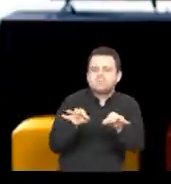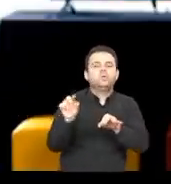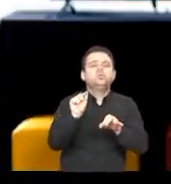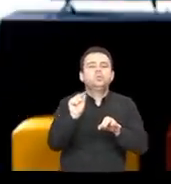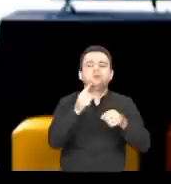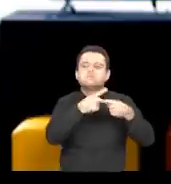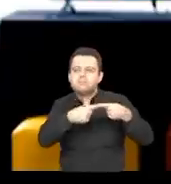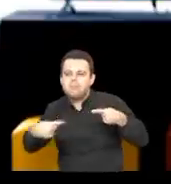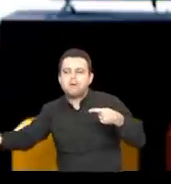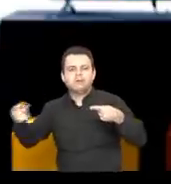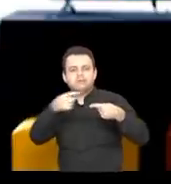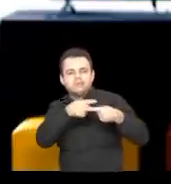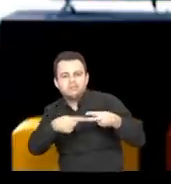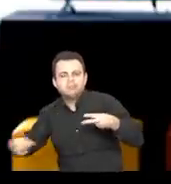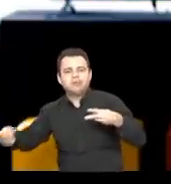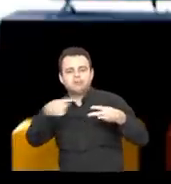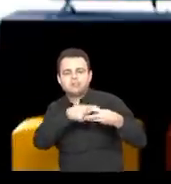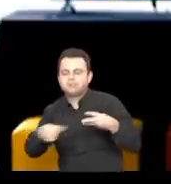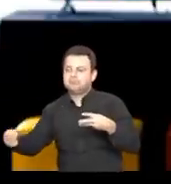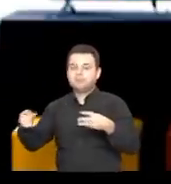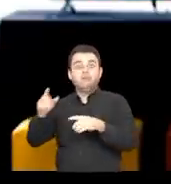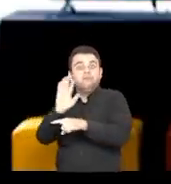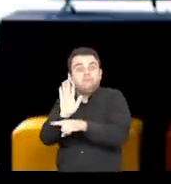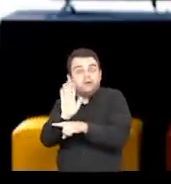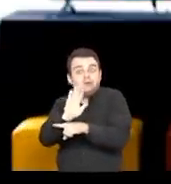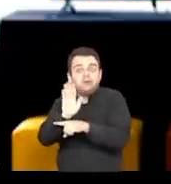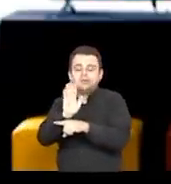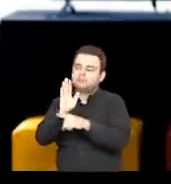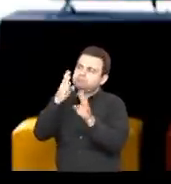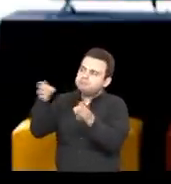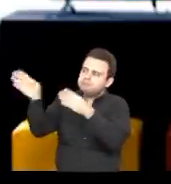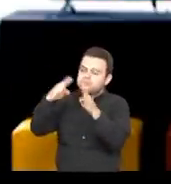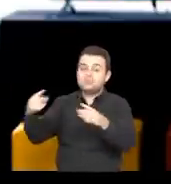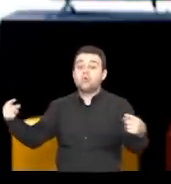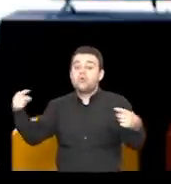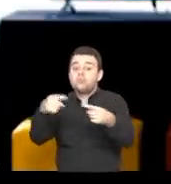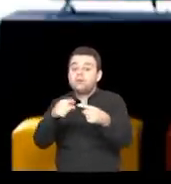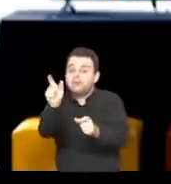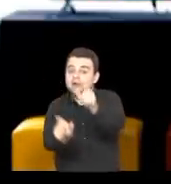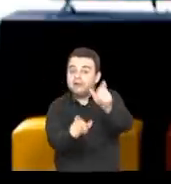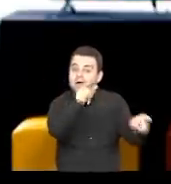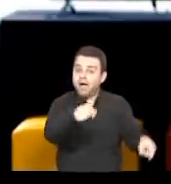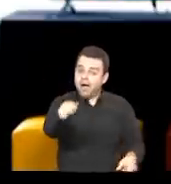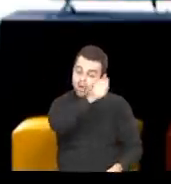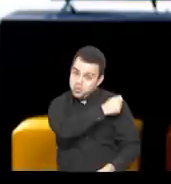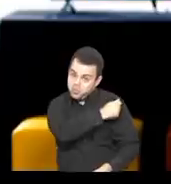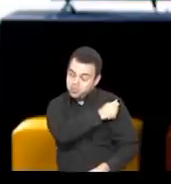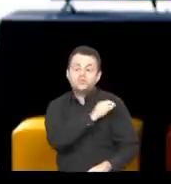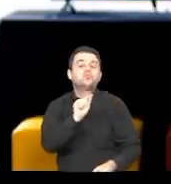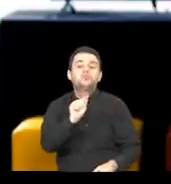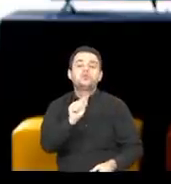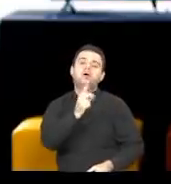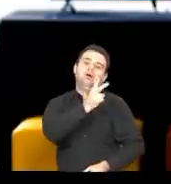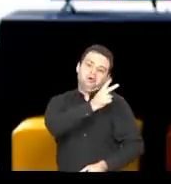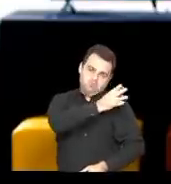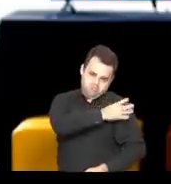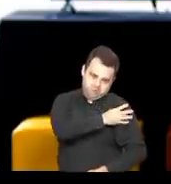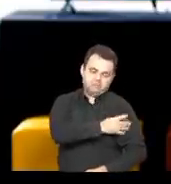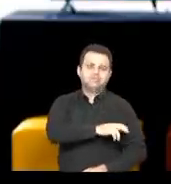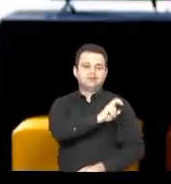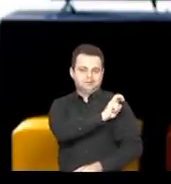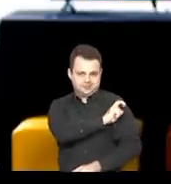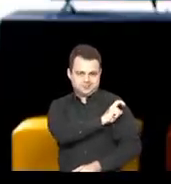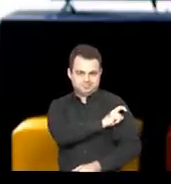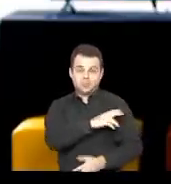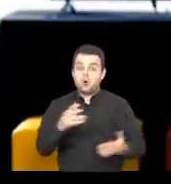semana uma programação de conteúdos para você, aluno do 4º e do 5º ano. Nossa programação